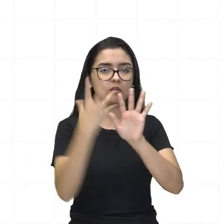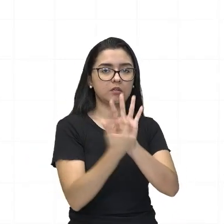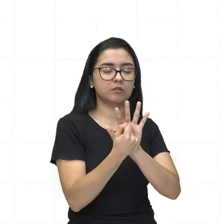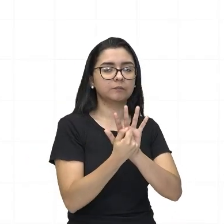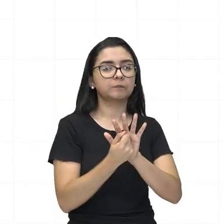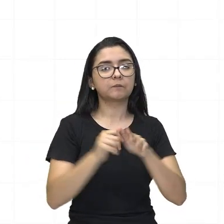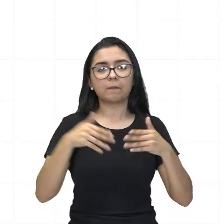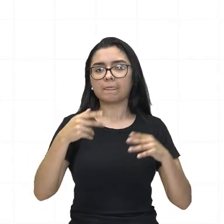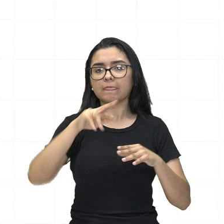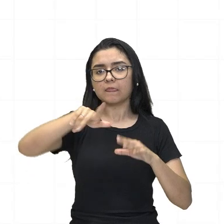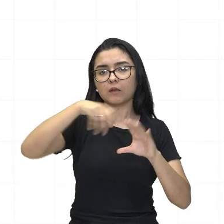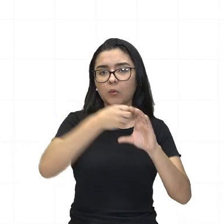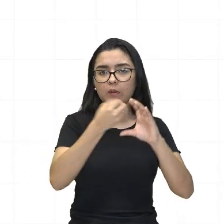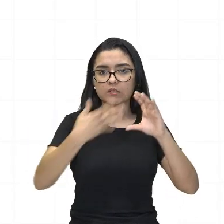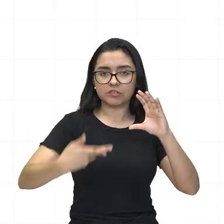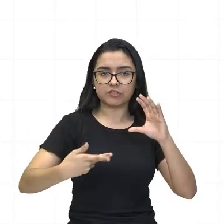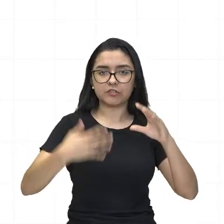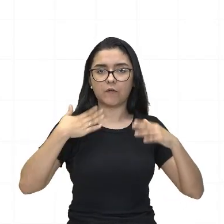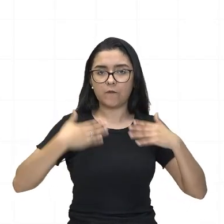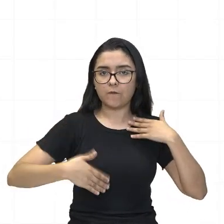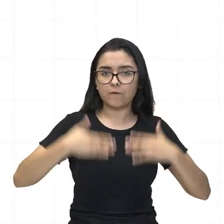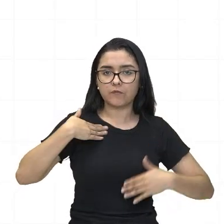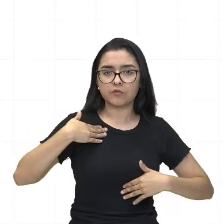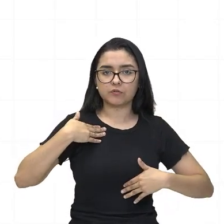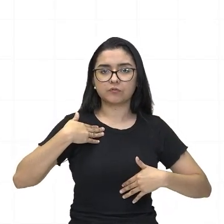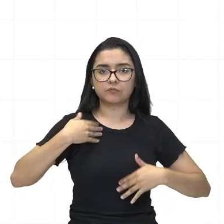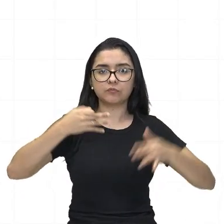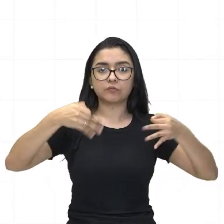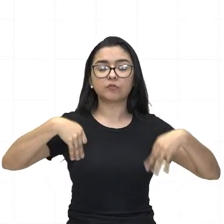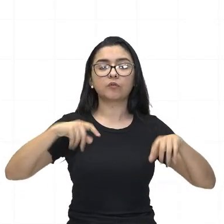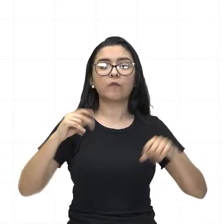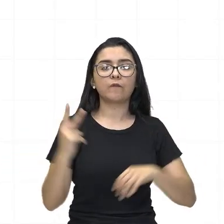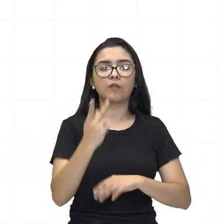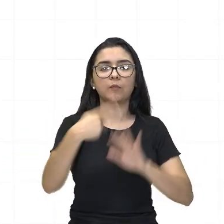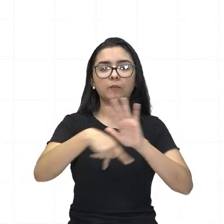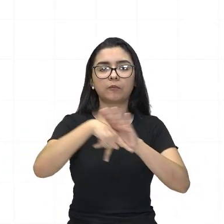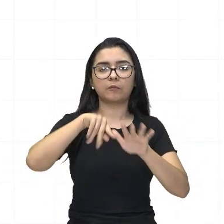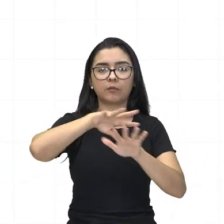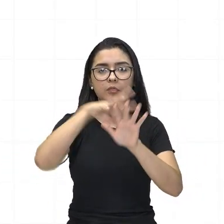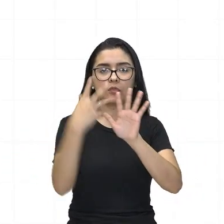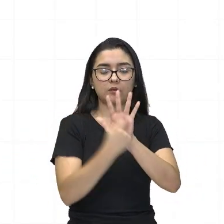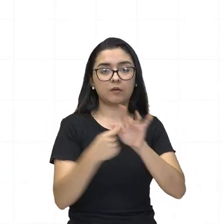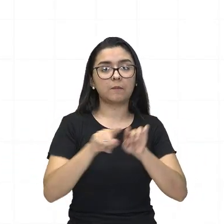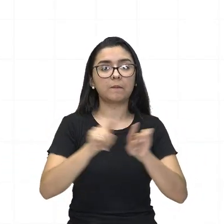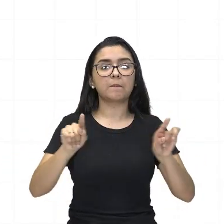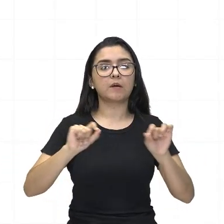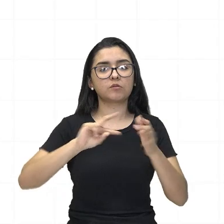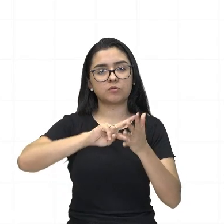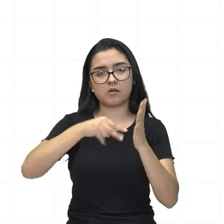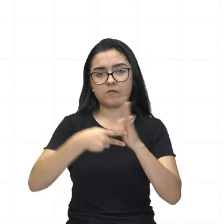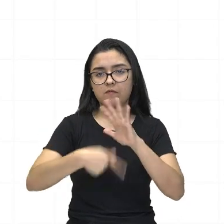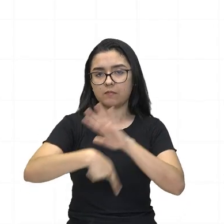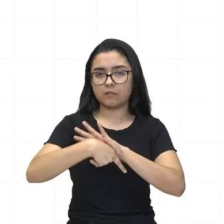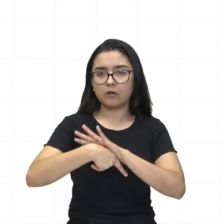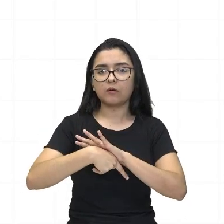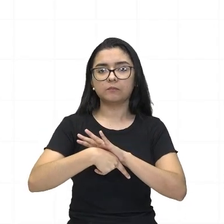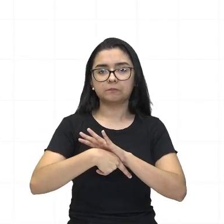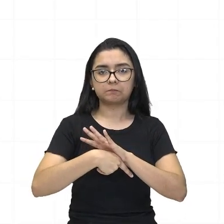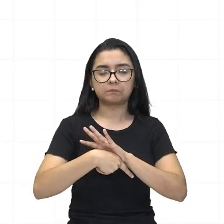as características físicas que definem o valor do símbolo, mas o seu significado